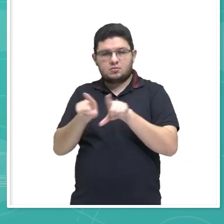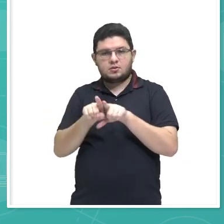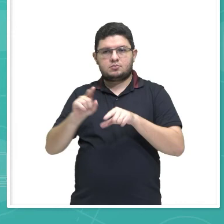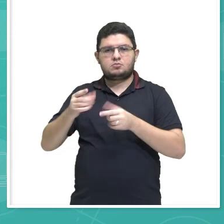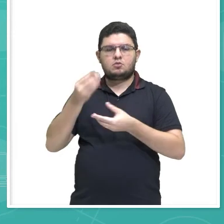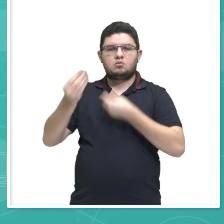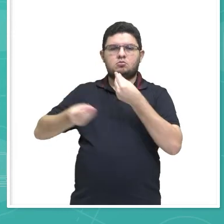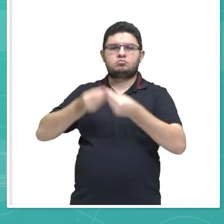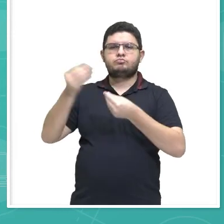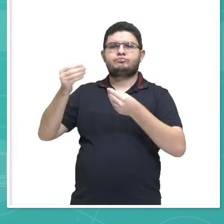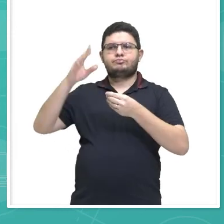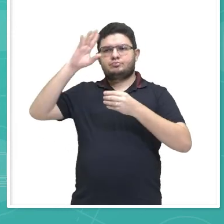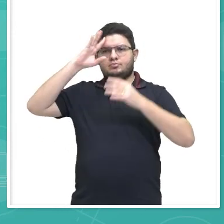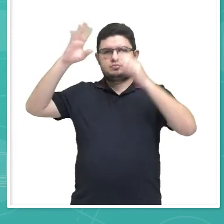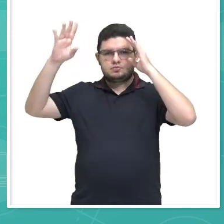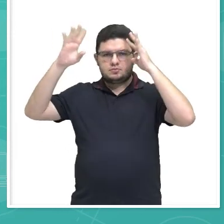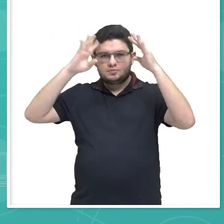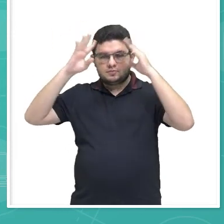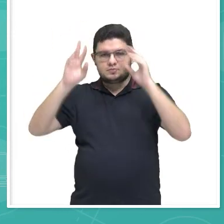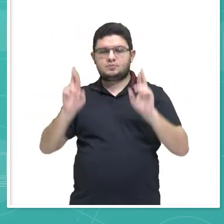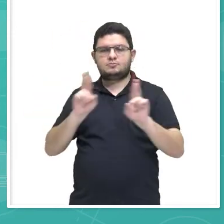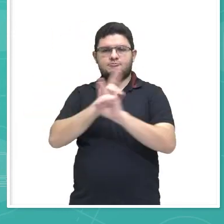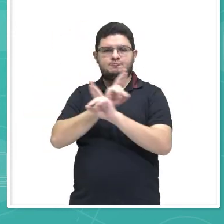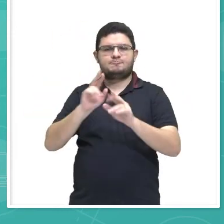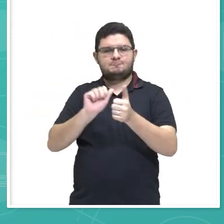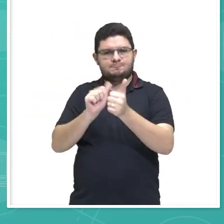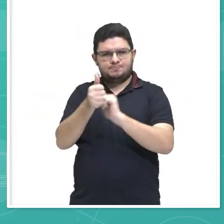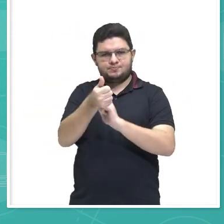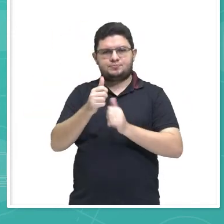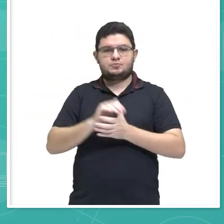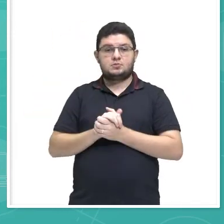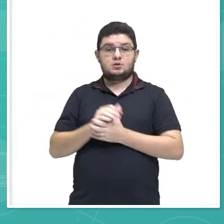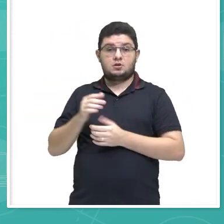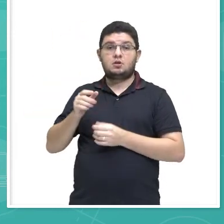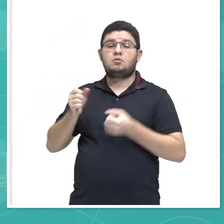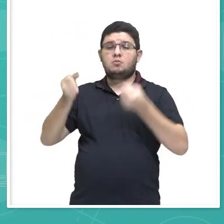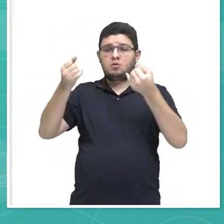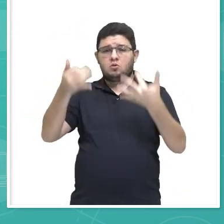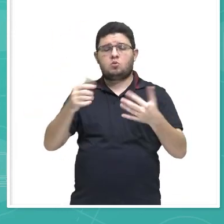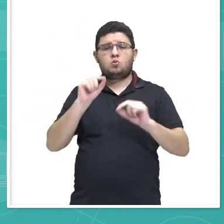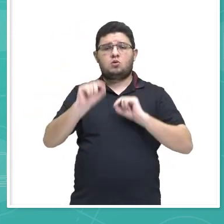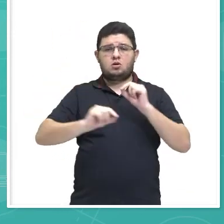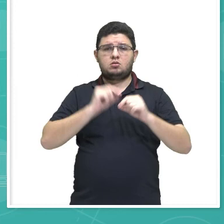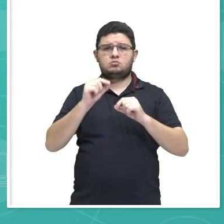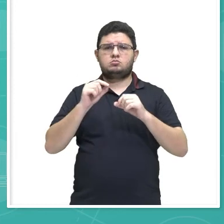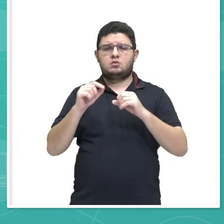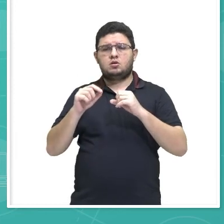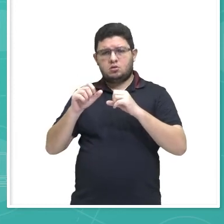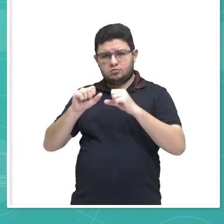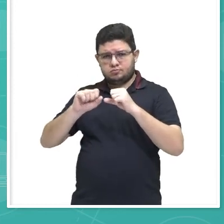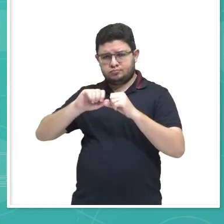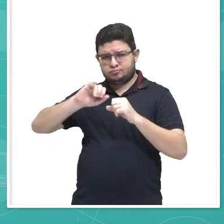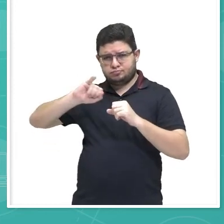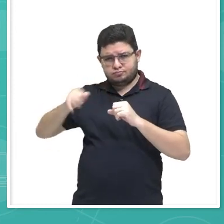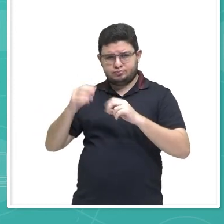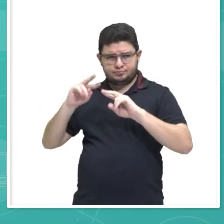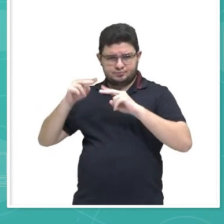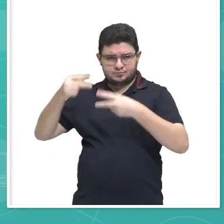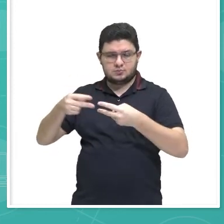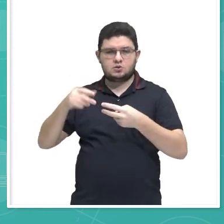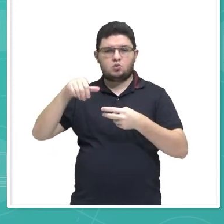criador, arte em que se usa ao máximo a força física e espiritual. Questão